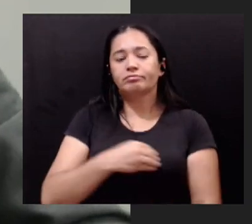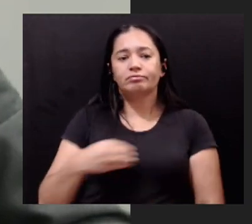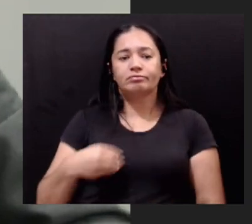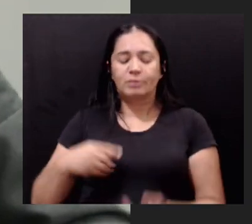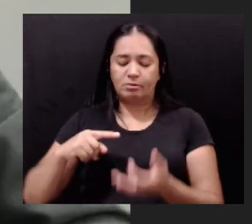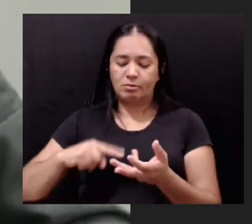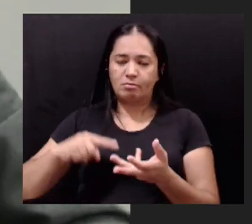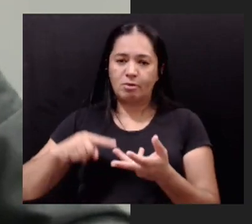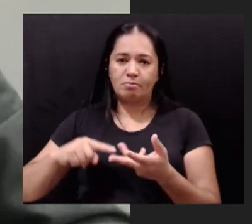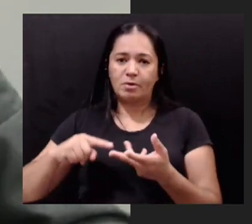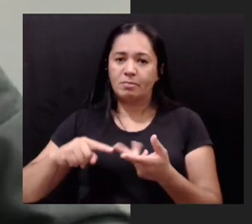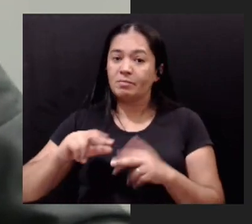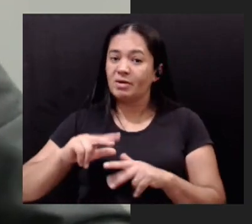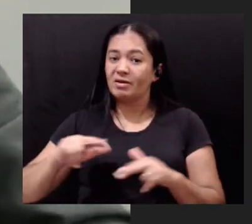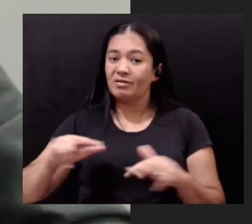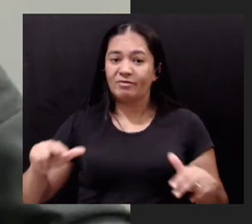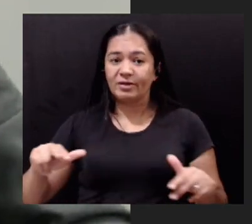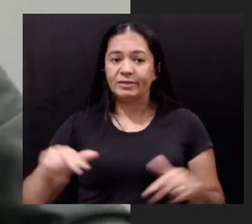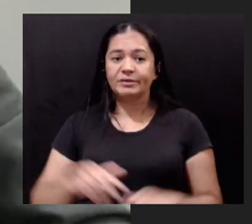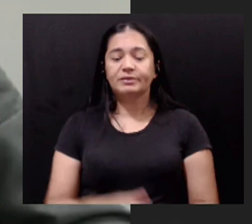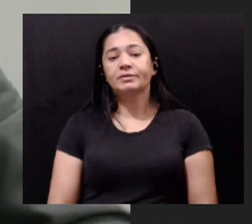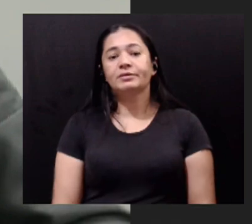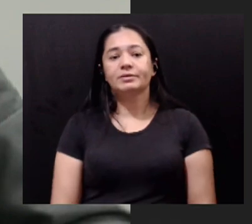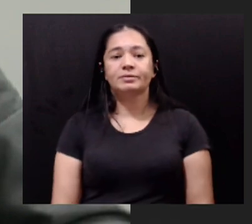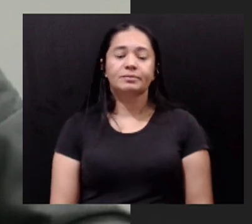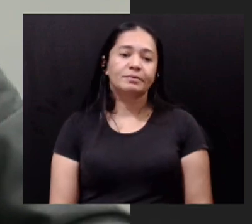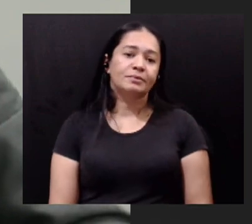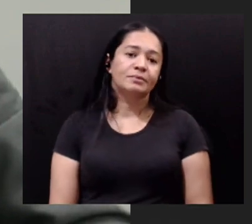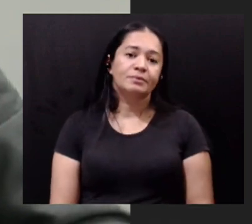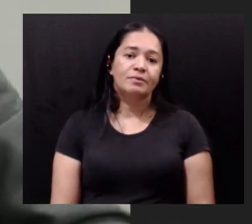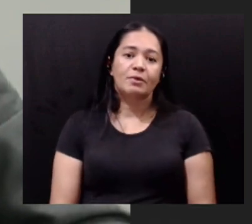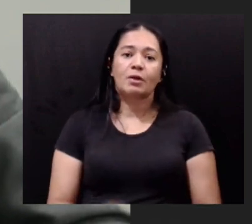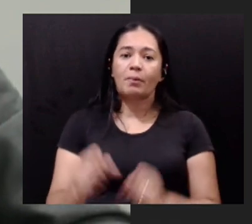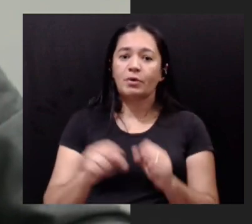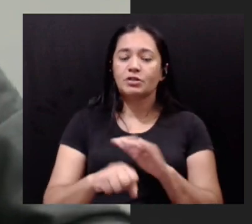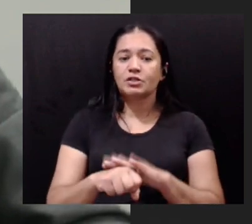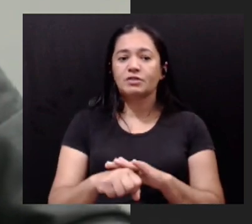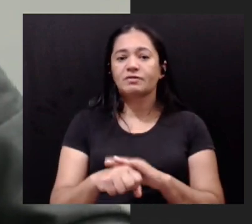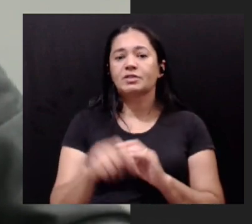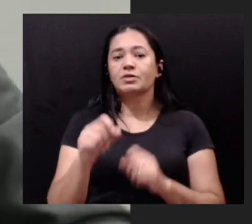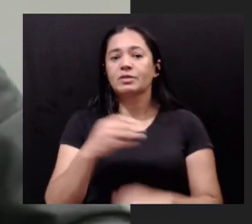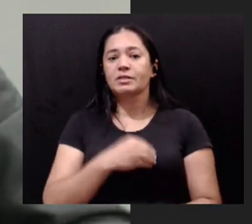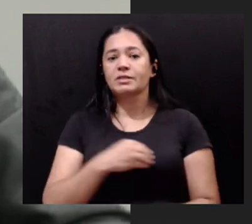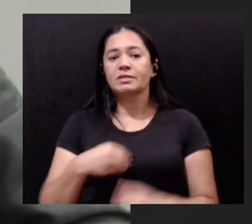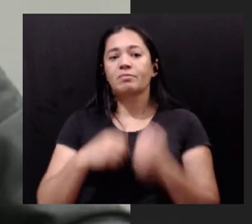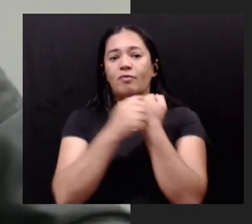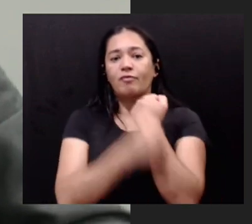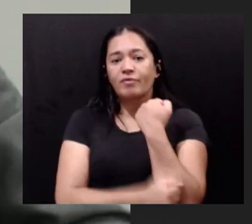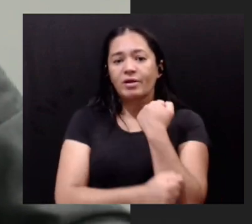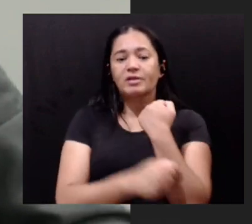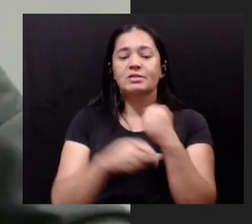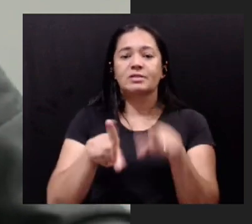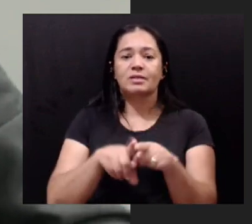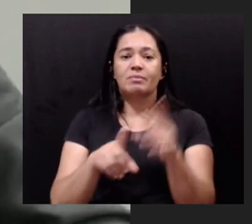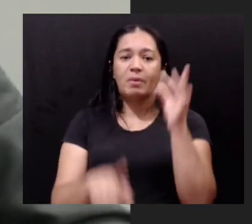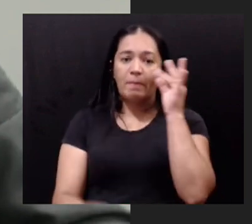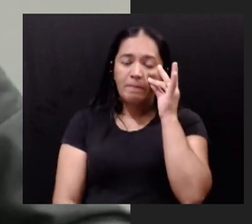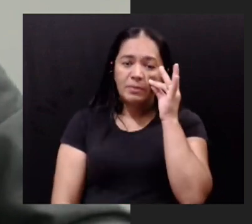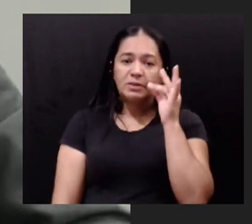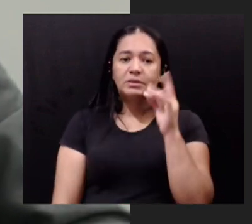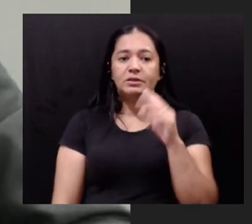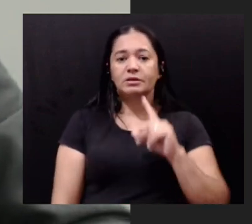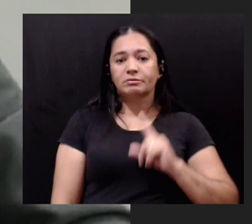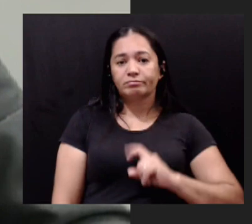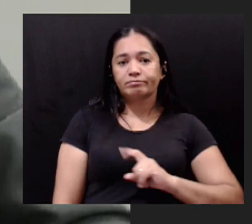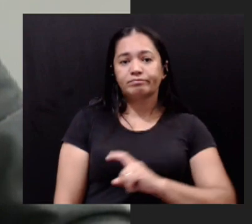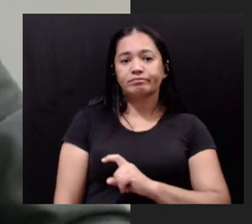ou não de fase aguda ou fase crônica. Pode fazer exame de fezes também para ver se há presença da bactéria, né, nas